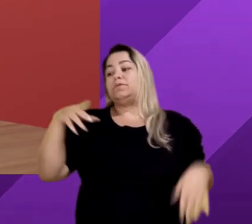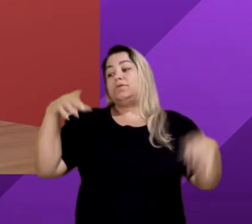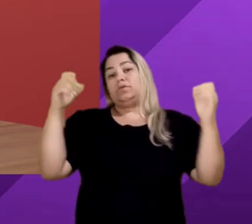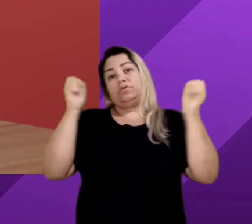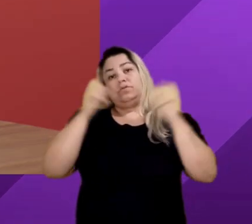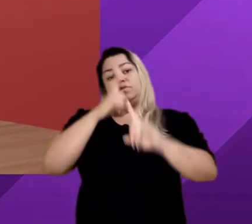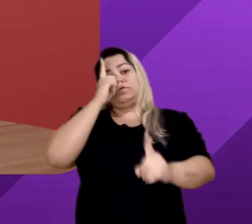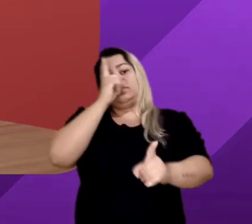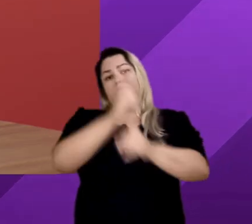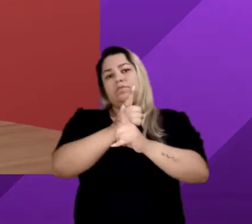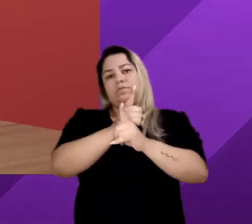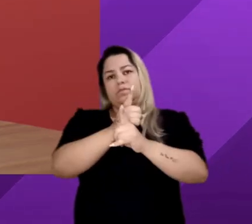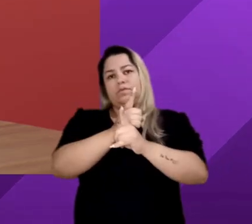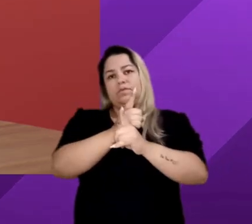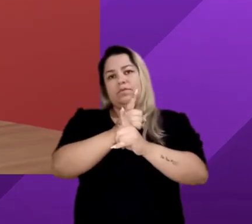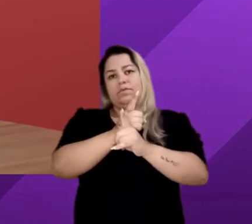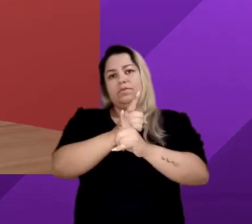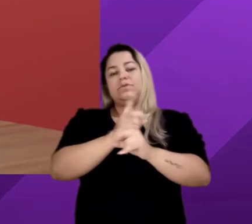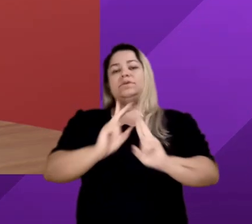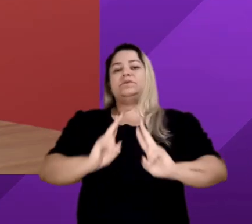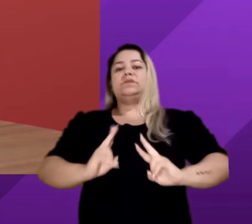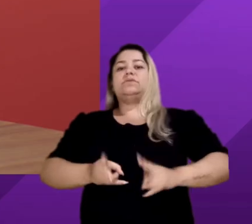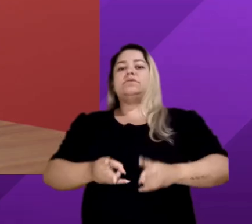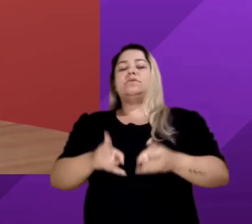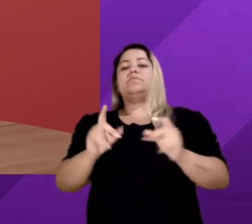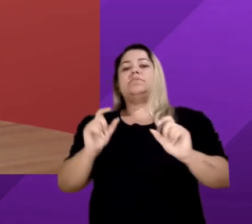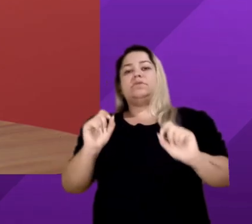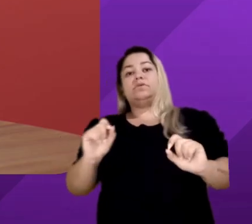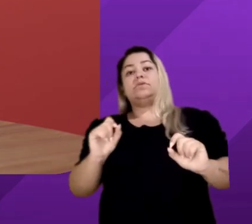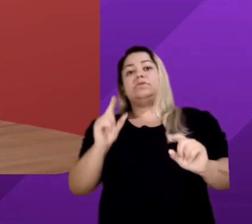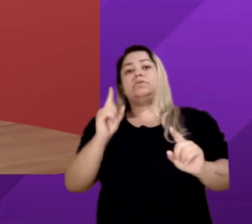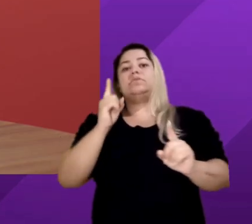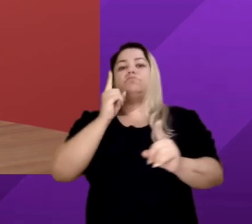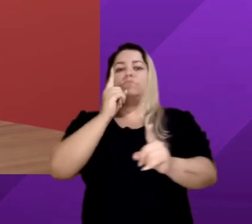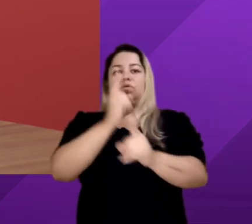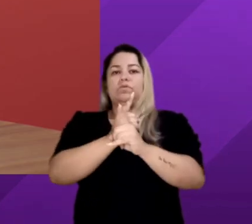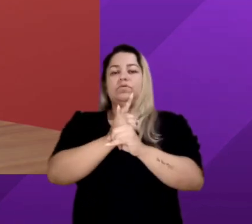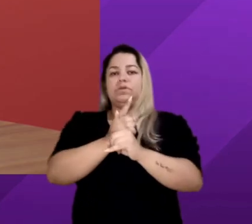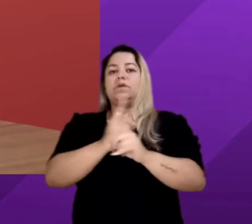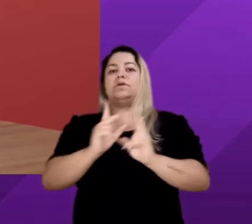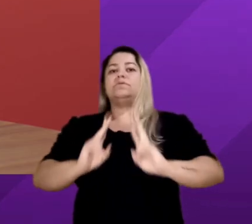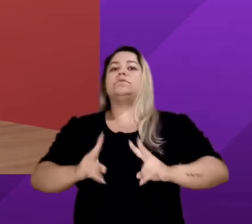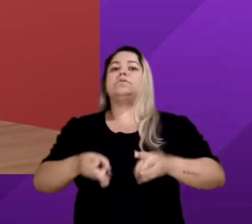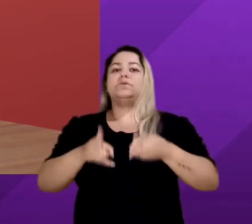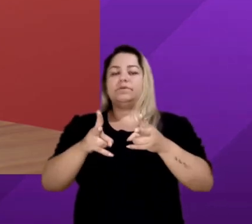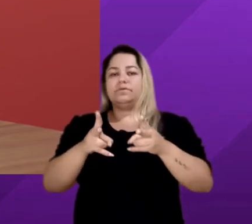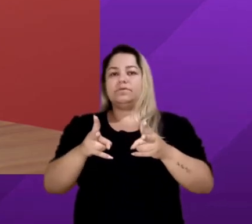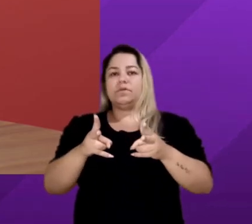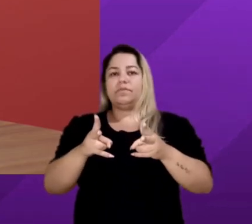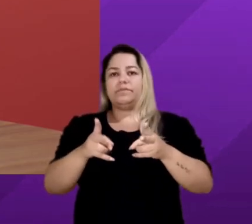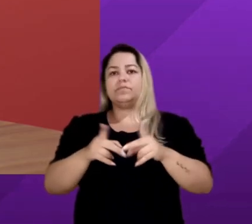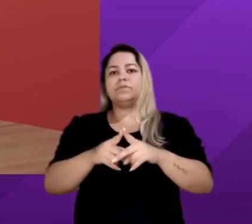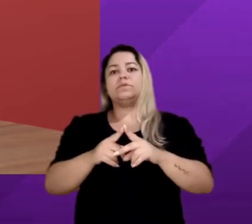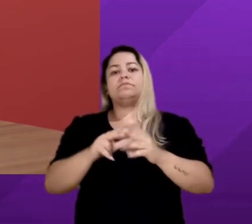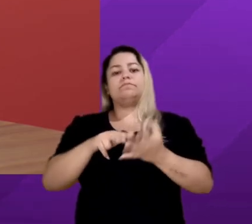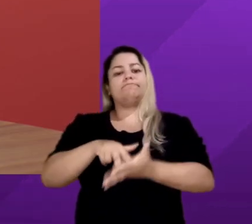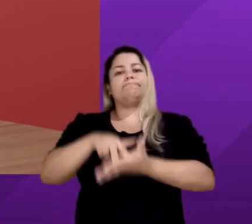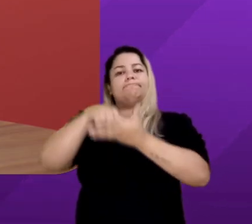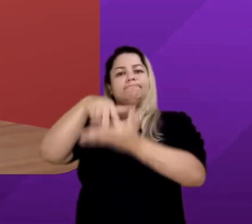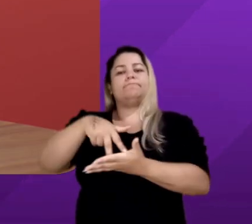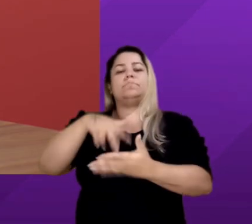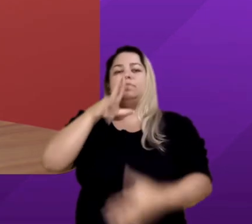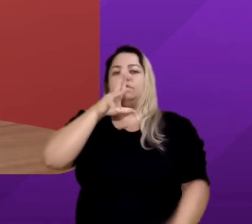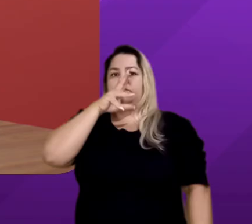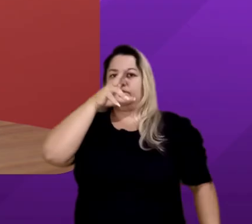identificar. Mas sempre que identifiquei, sempre me posicionei fortemente.